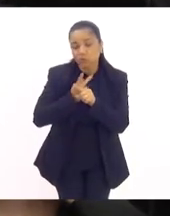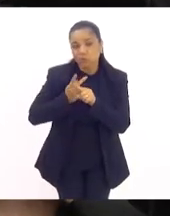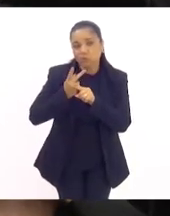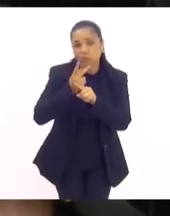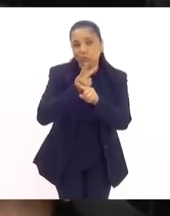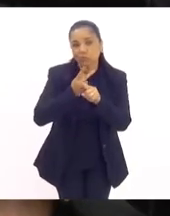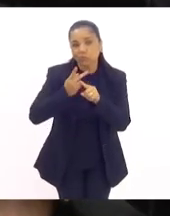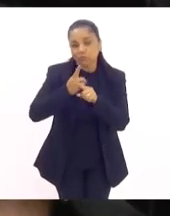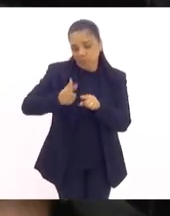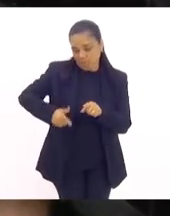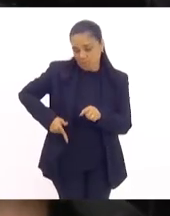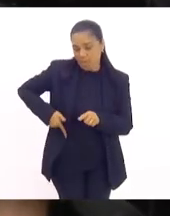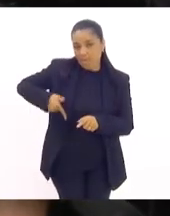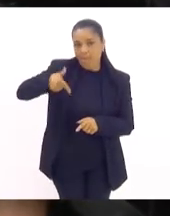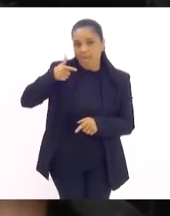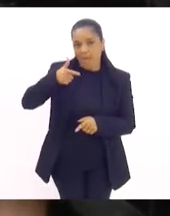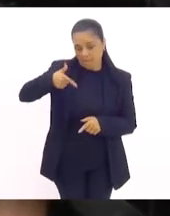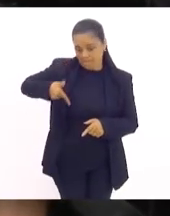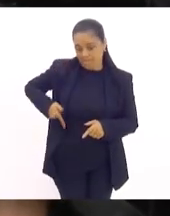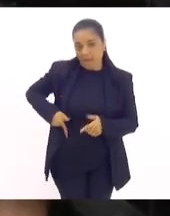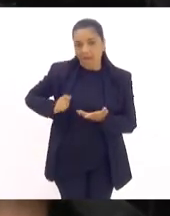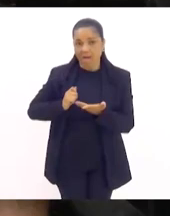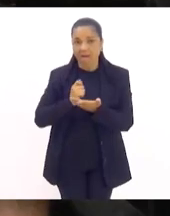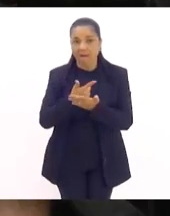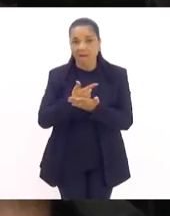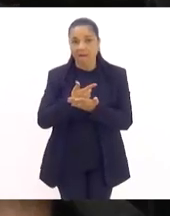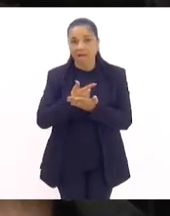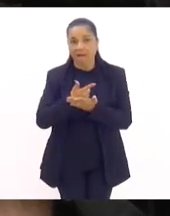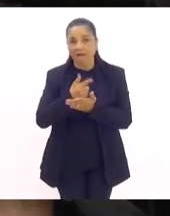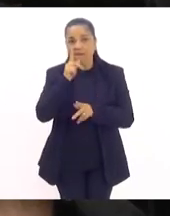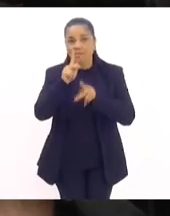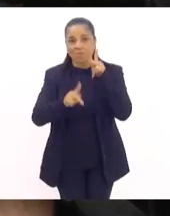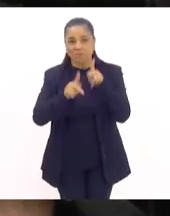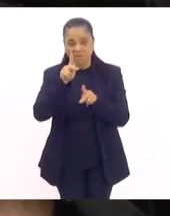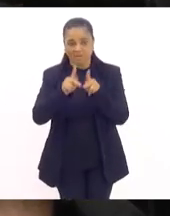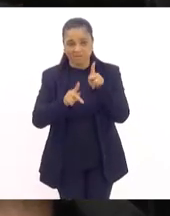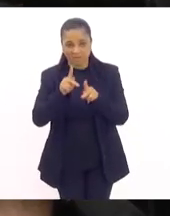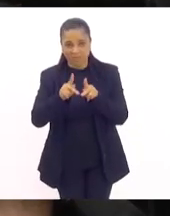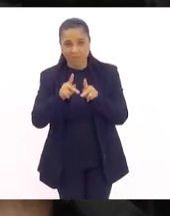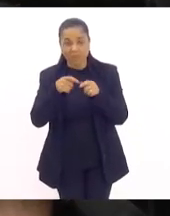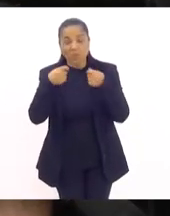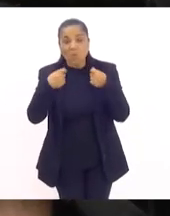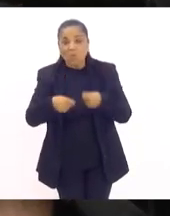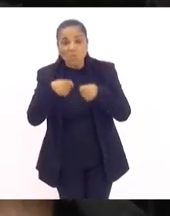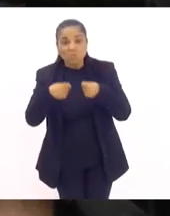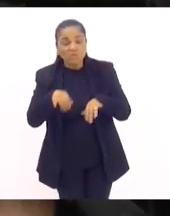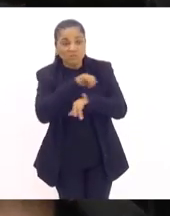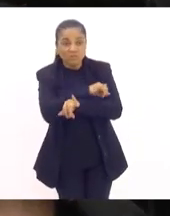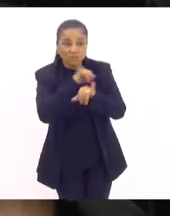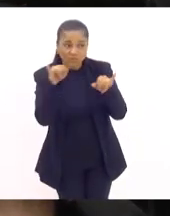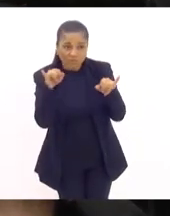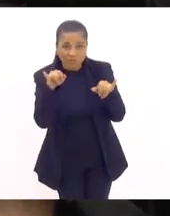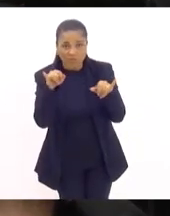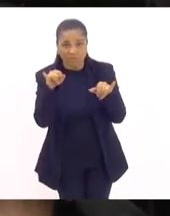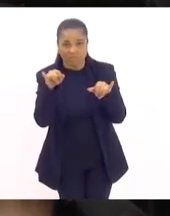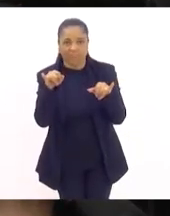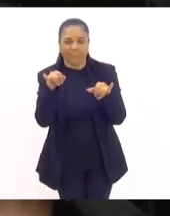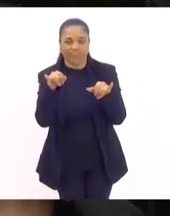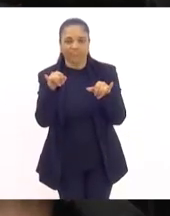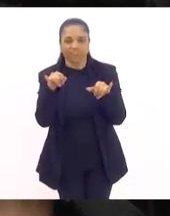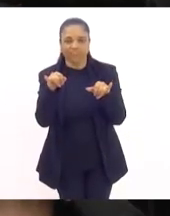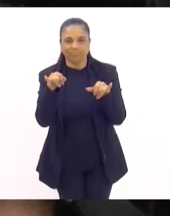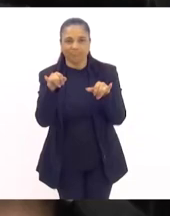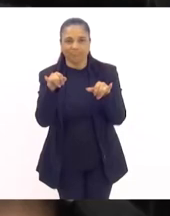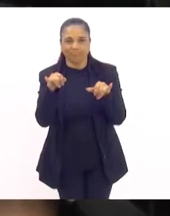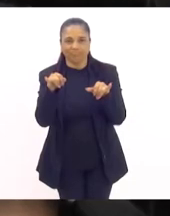da população. Nós temos que dizer isso, porque se nós não dissermos isso, nós